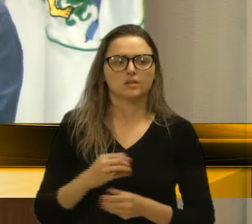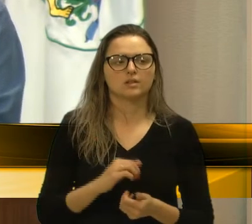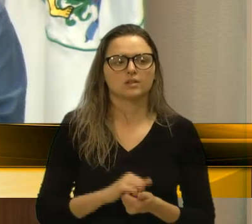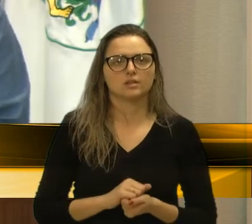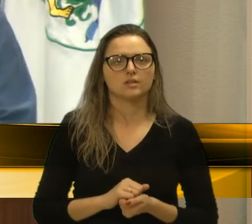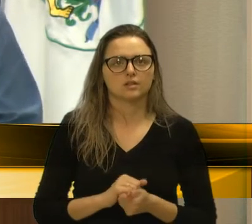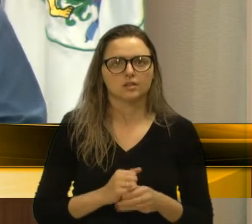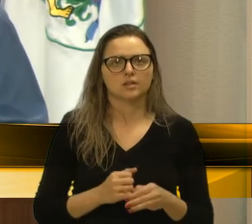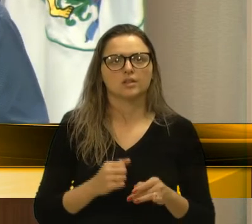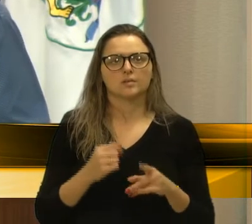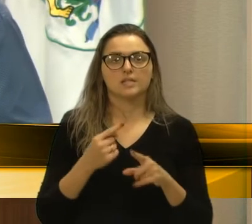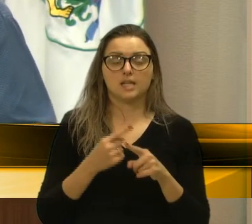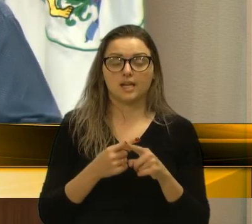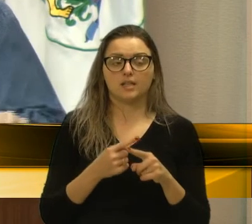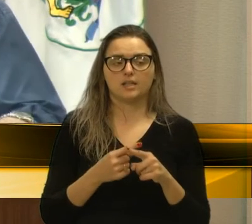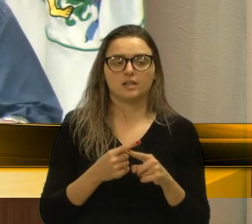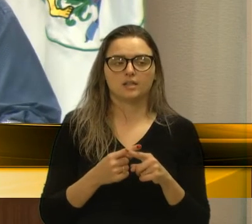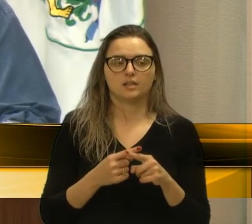Porque, de fato, né,